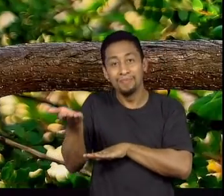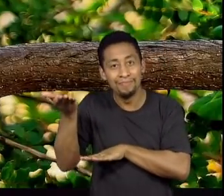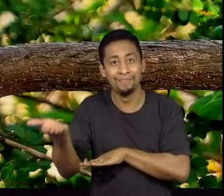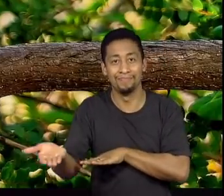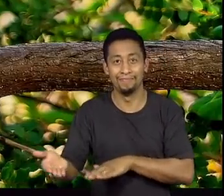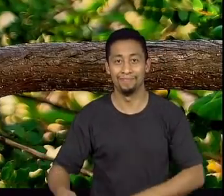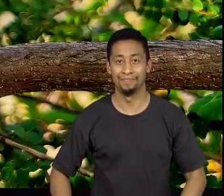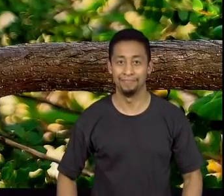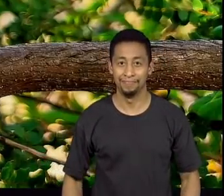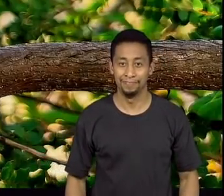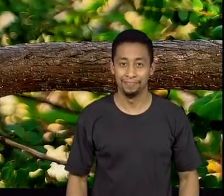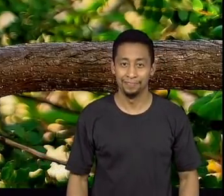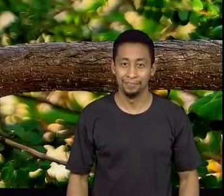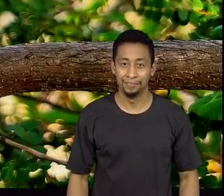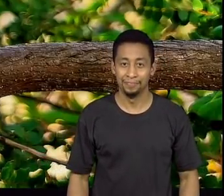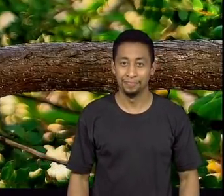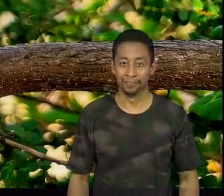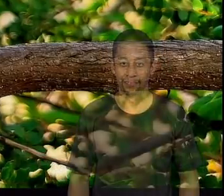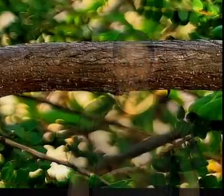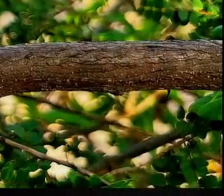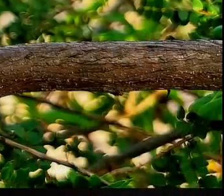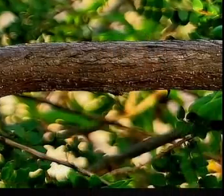Amazônia.